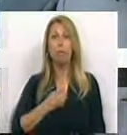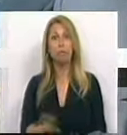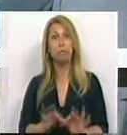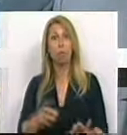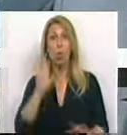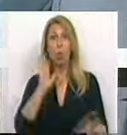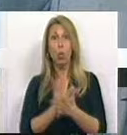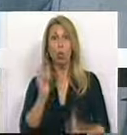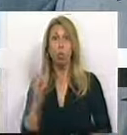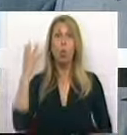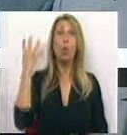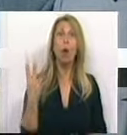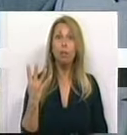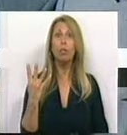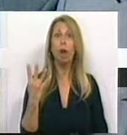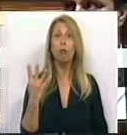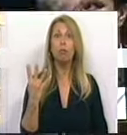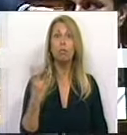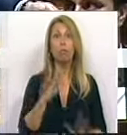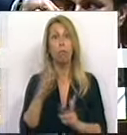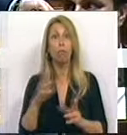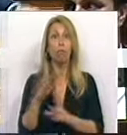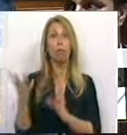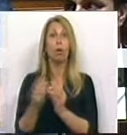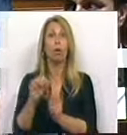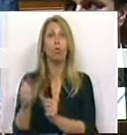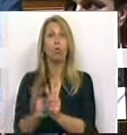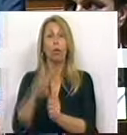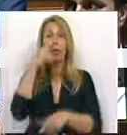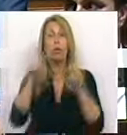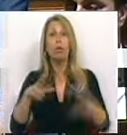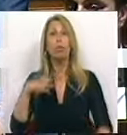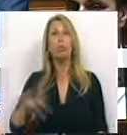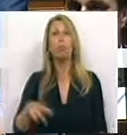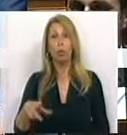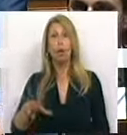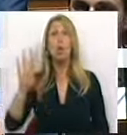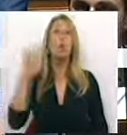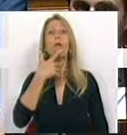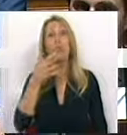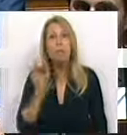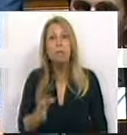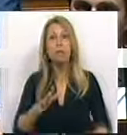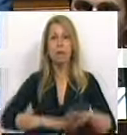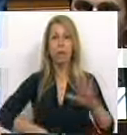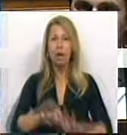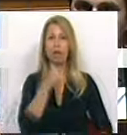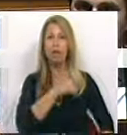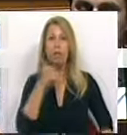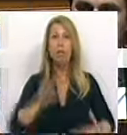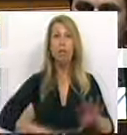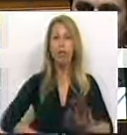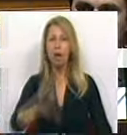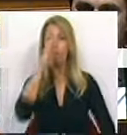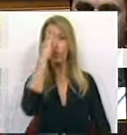últimos 4 anos terem estado ao lado dos portugueses quando foi preciso fazer sacrifícios, fazer esforços